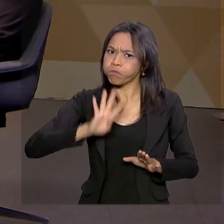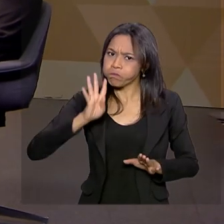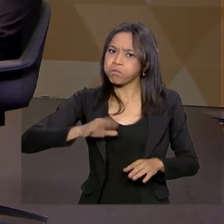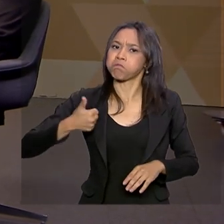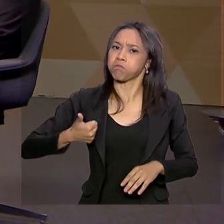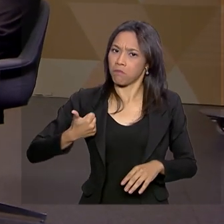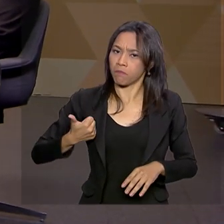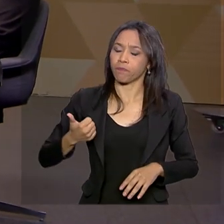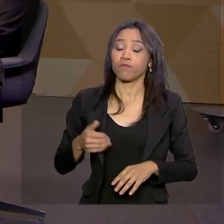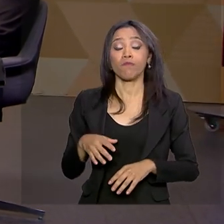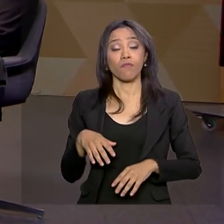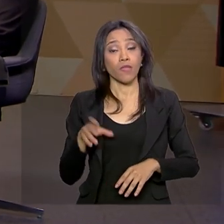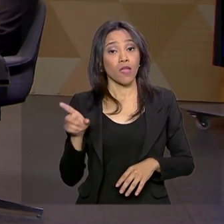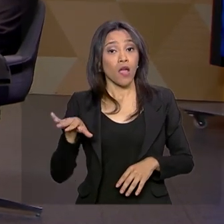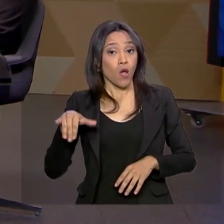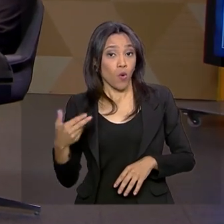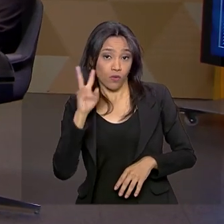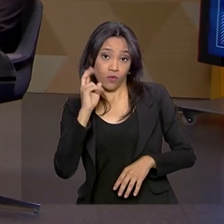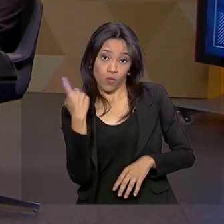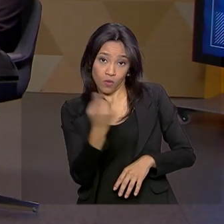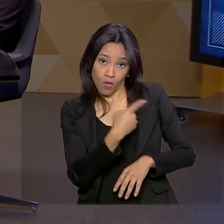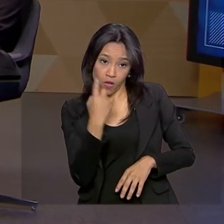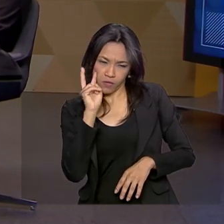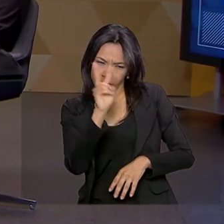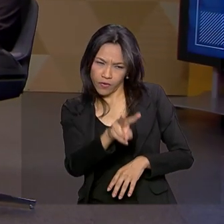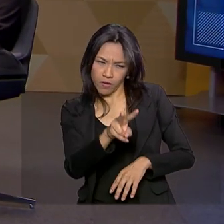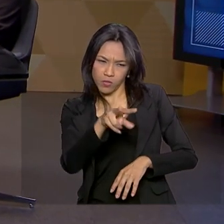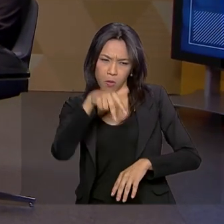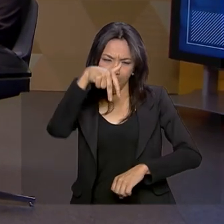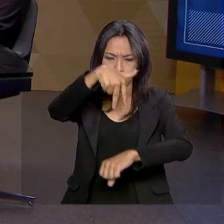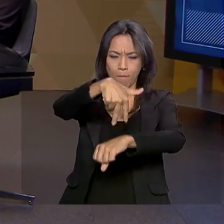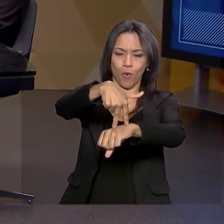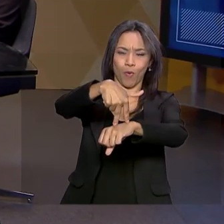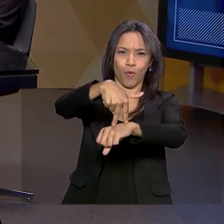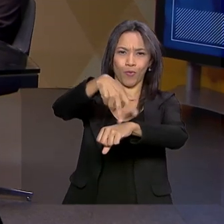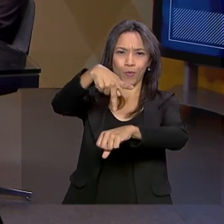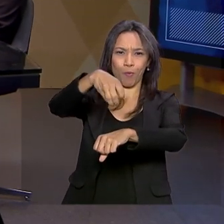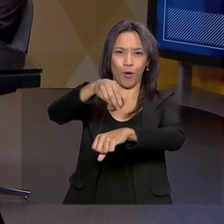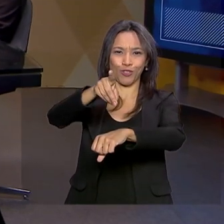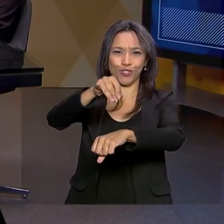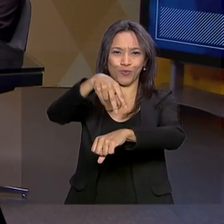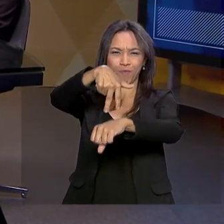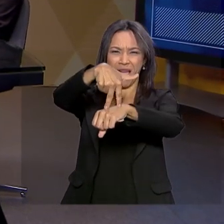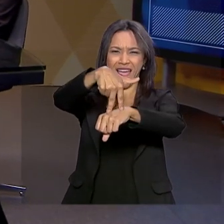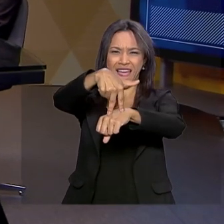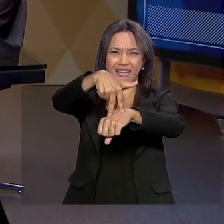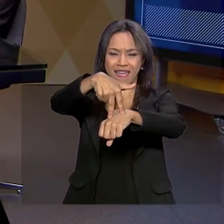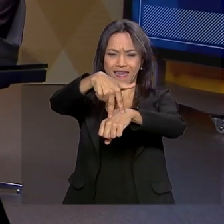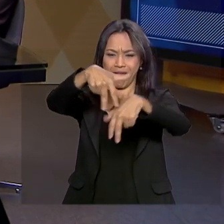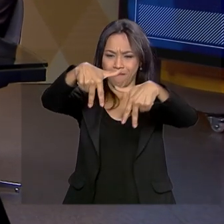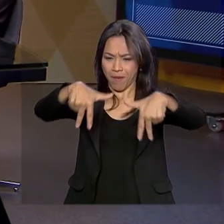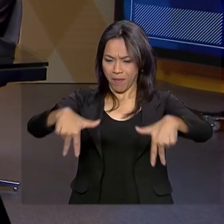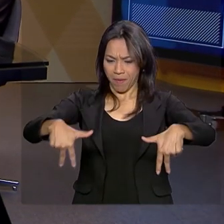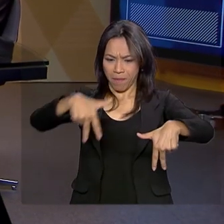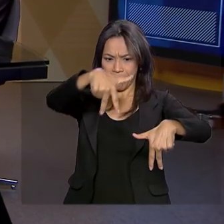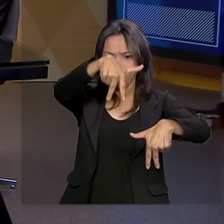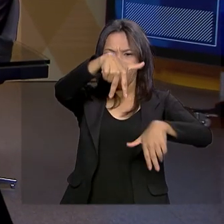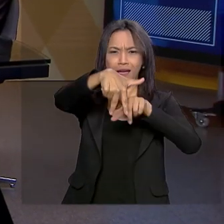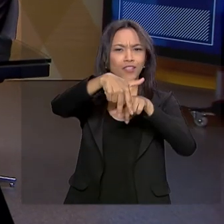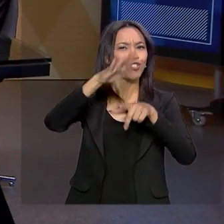gente, quando vê o atleta subindo no pódio, né, a gente não imagina o que tem por trás